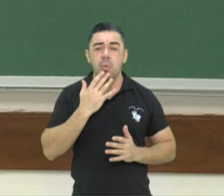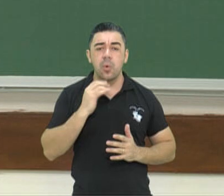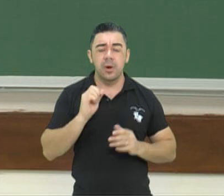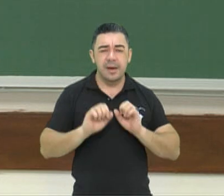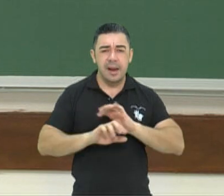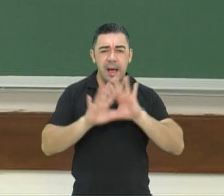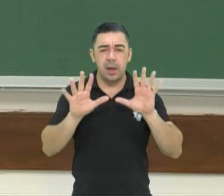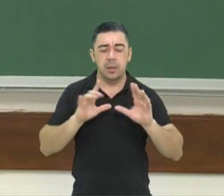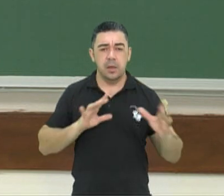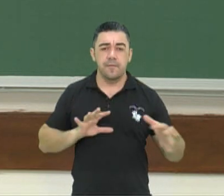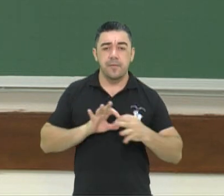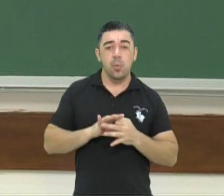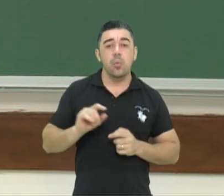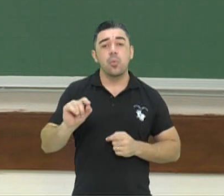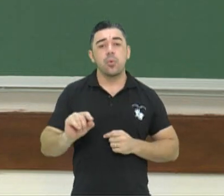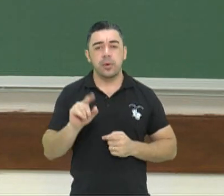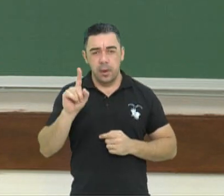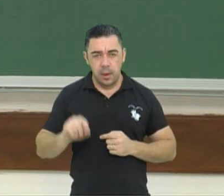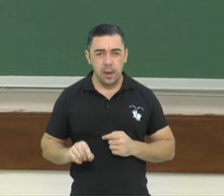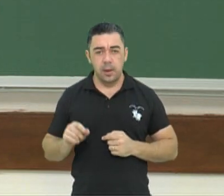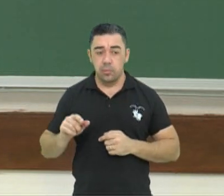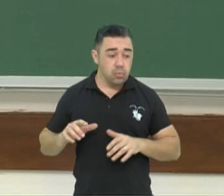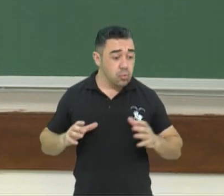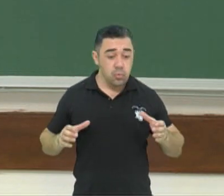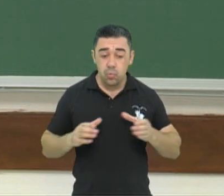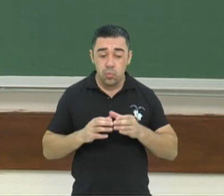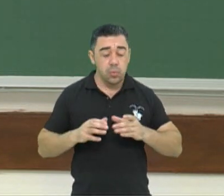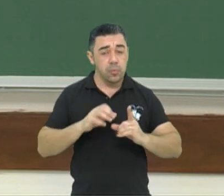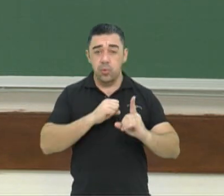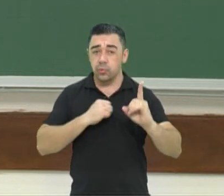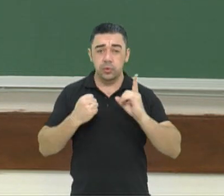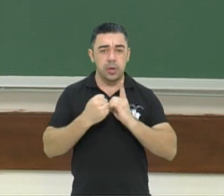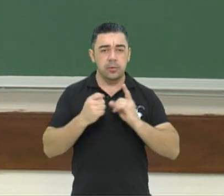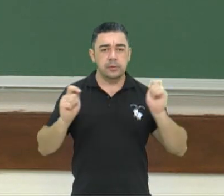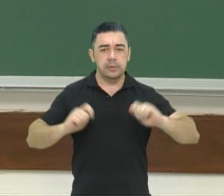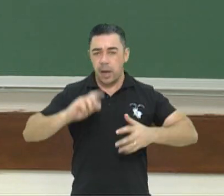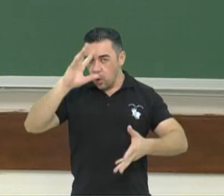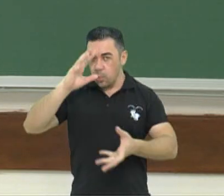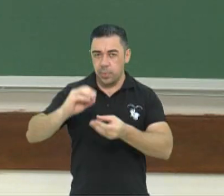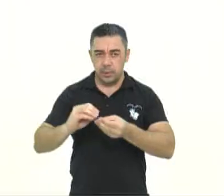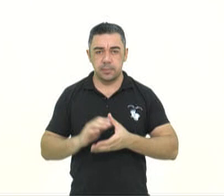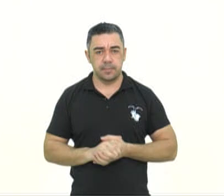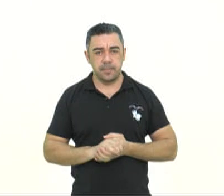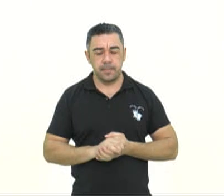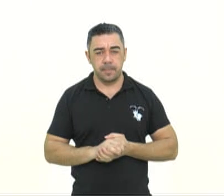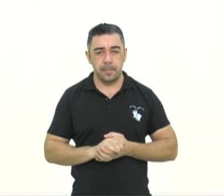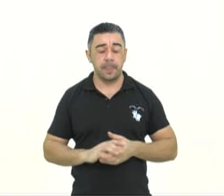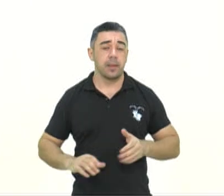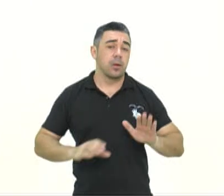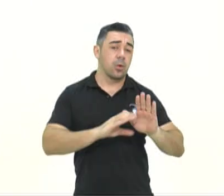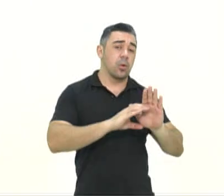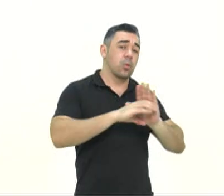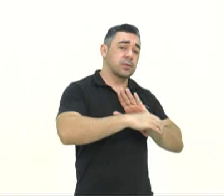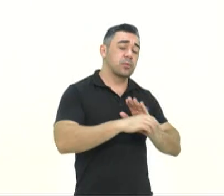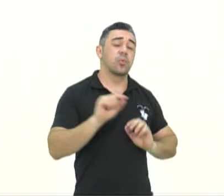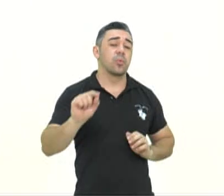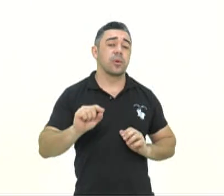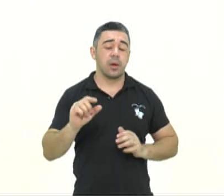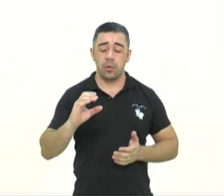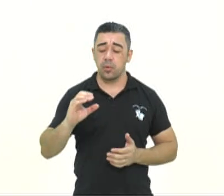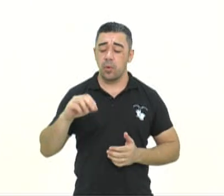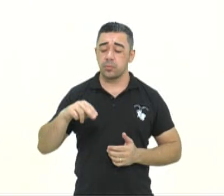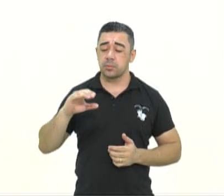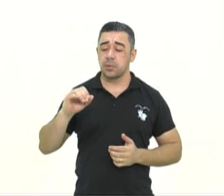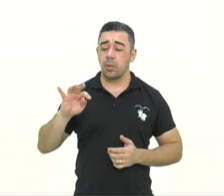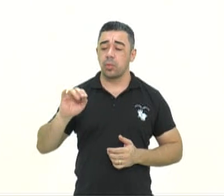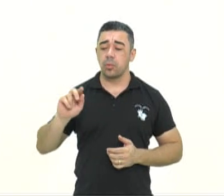algo vinculado exatamente para o consumo das massas, que as pessoas pudessem compreender. Arte conceitual. A arte conceitual, ela